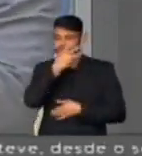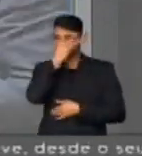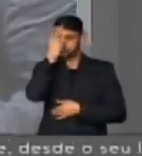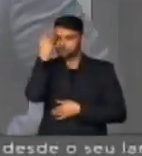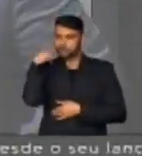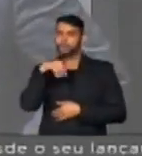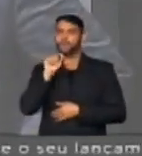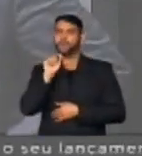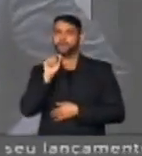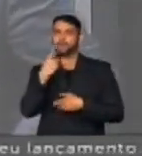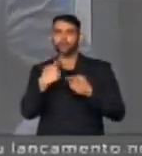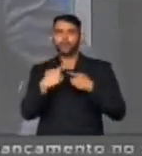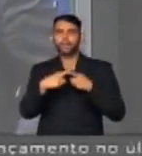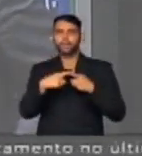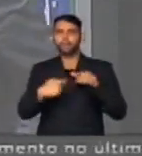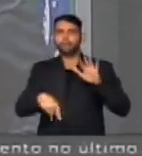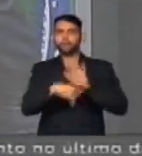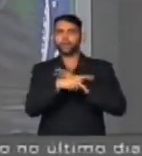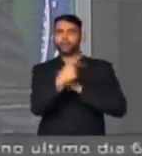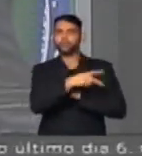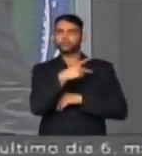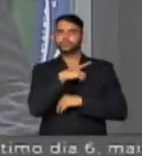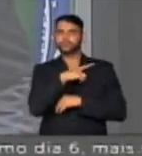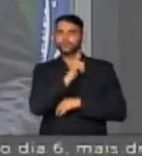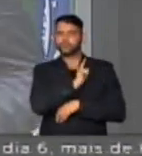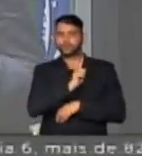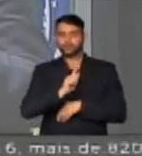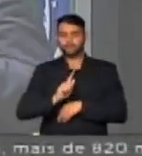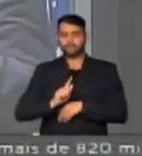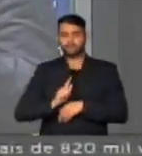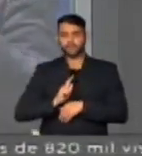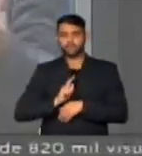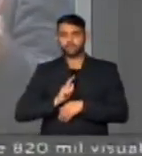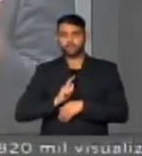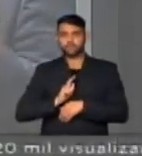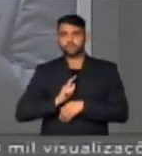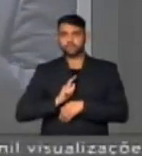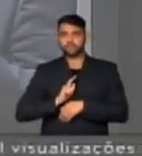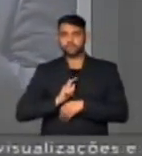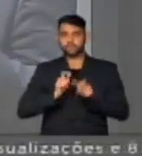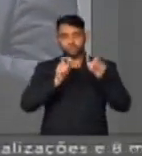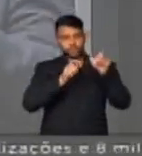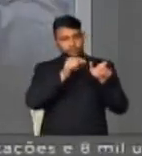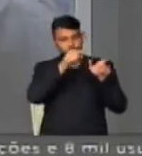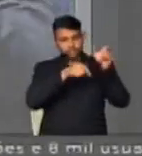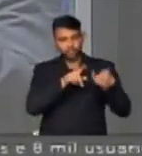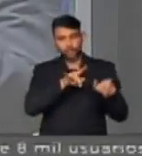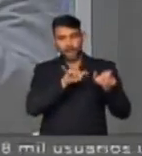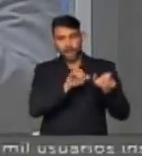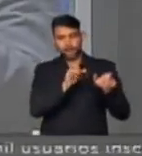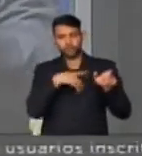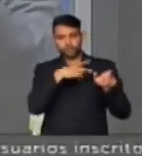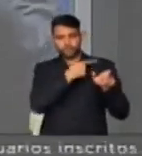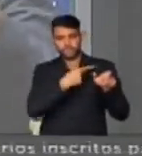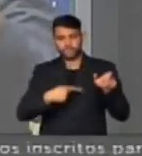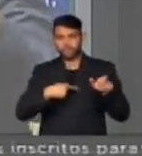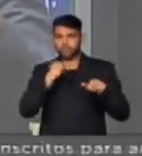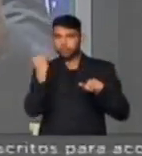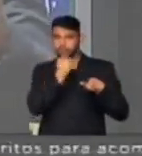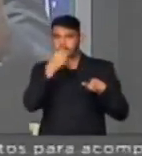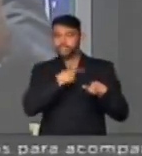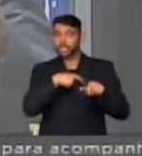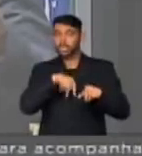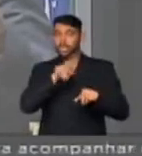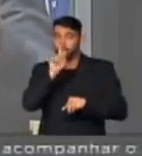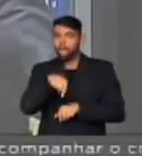esqueceu, porque não é da sua natureza, da liturgia do cargo, da importância de quem preside